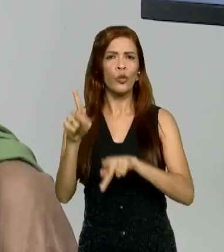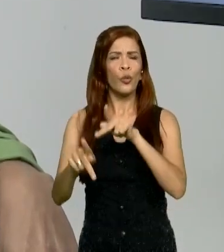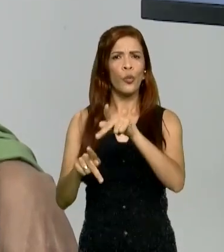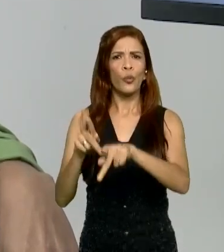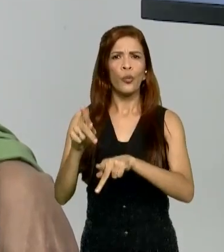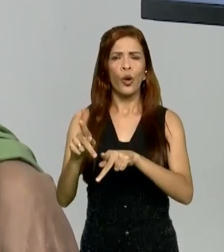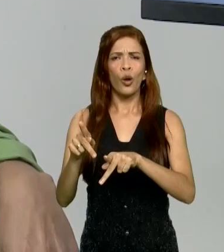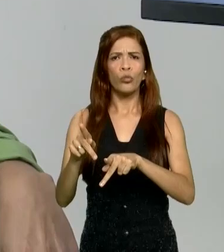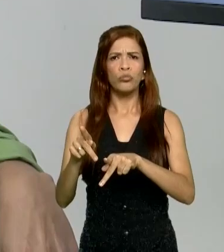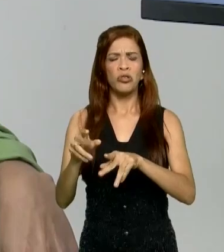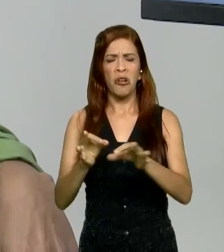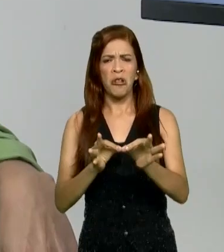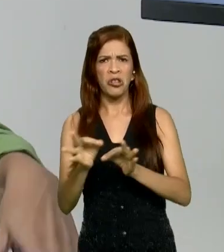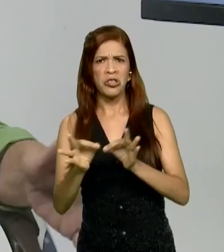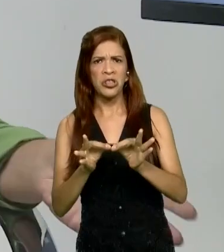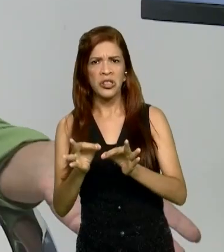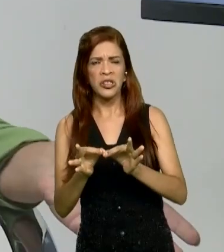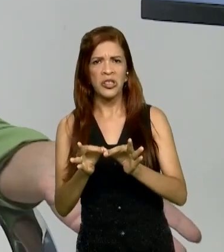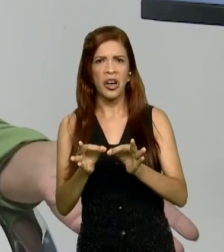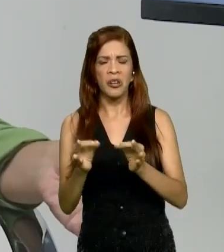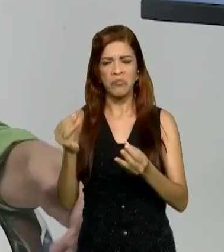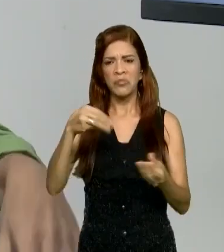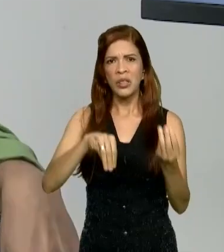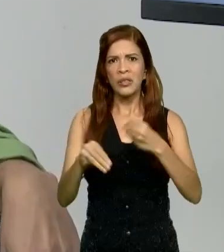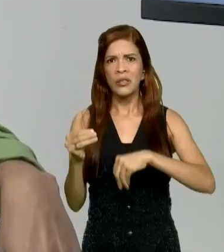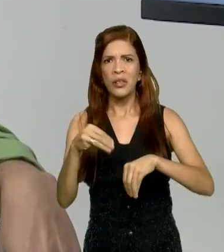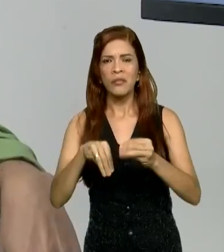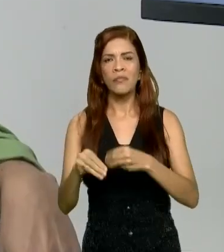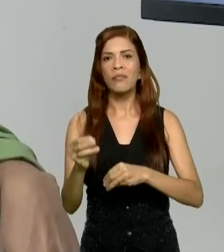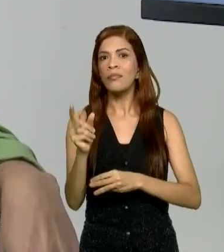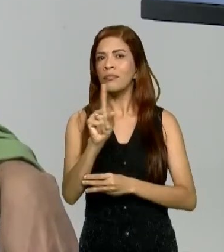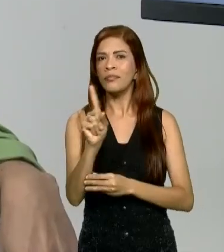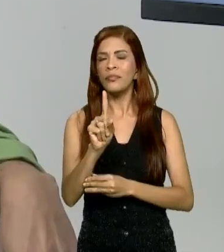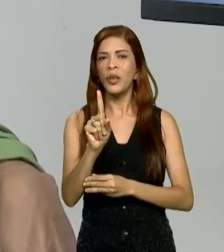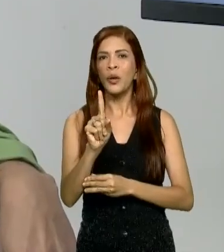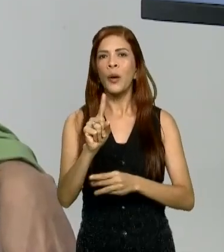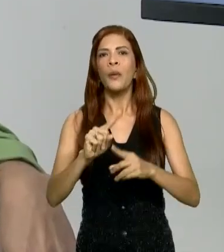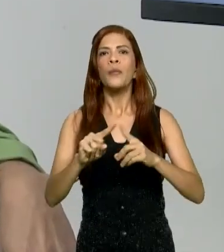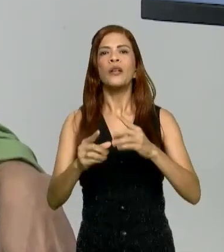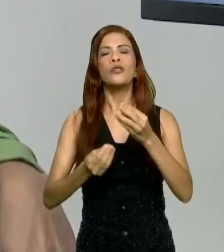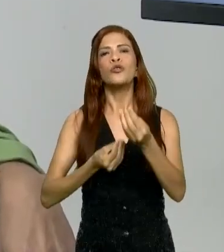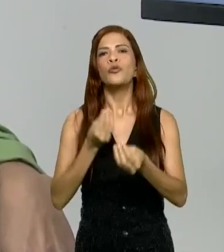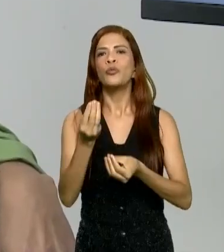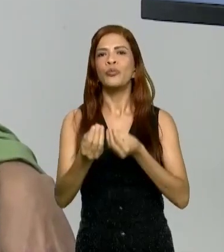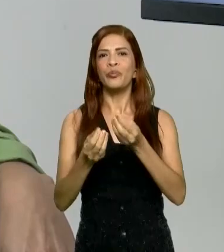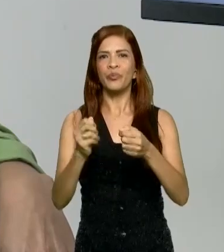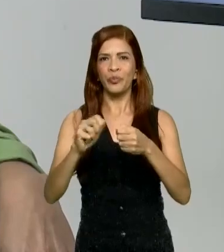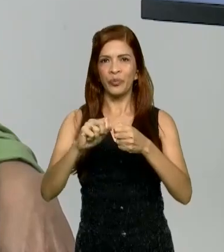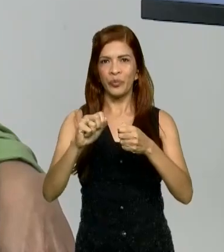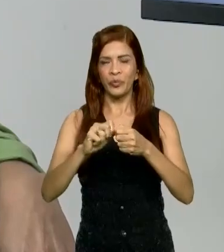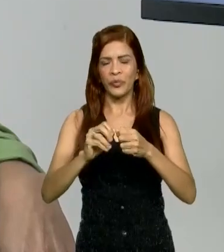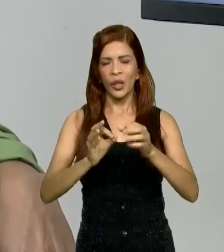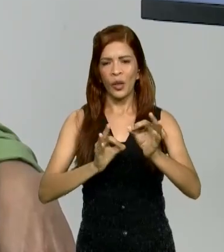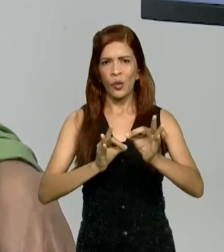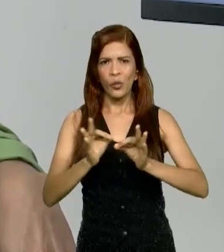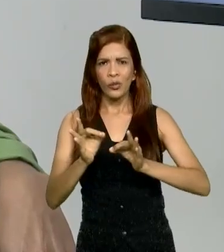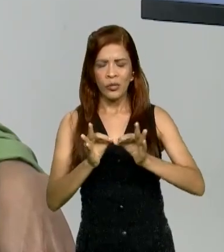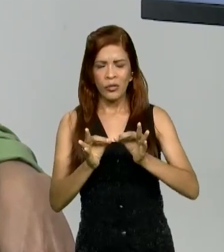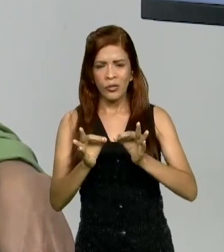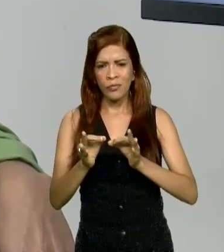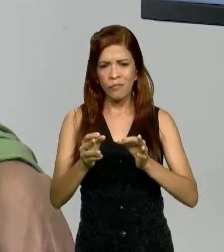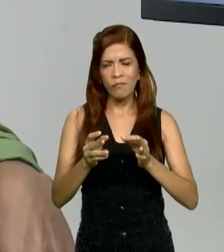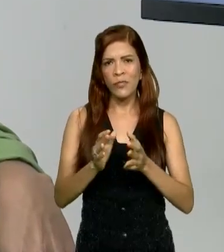de receitas, ingredientes, medidas. Me refiro ao modo de fazer, o preparo de um prato